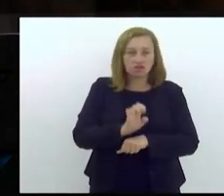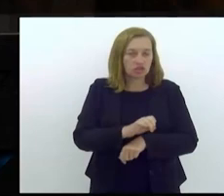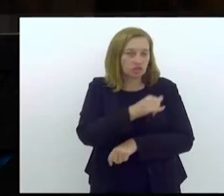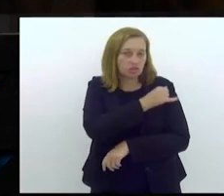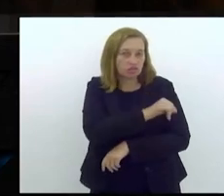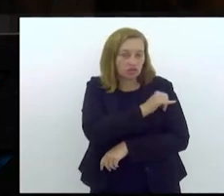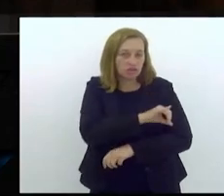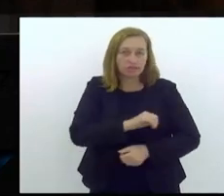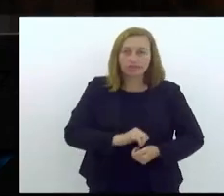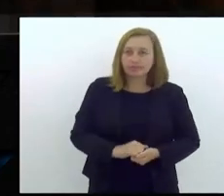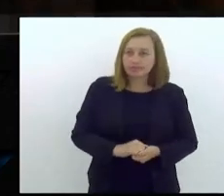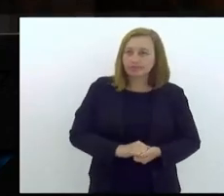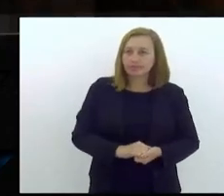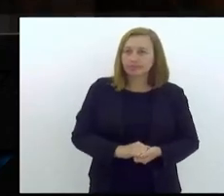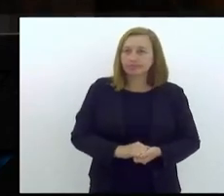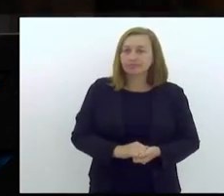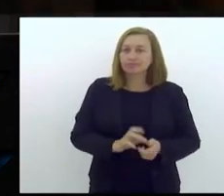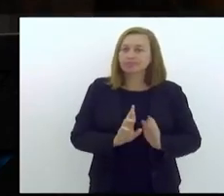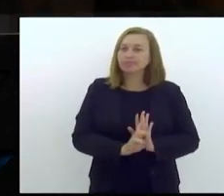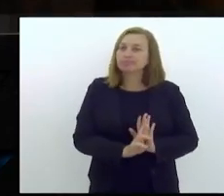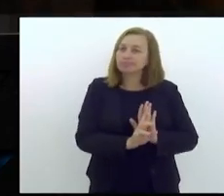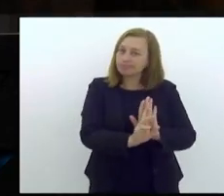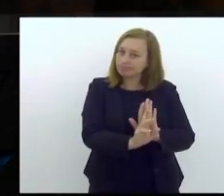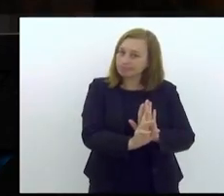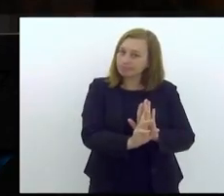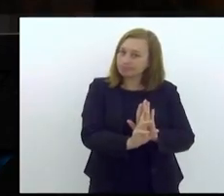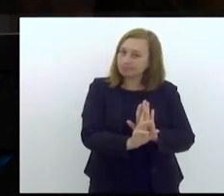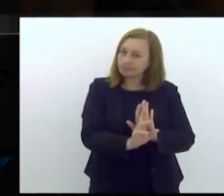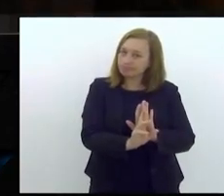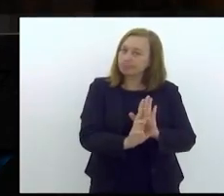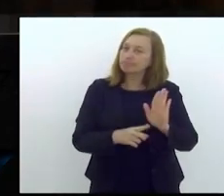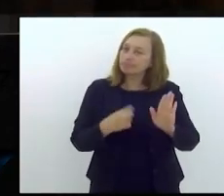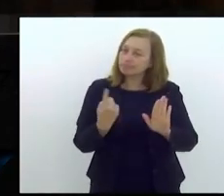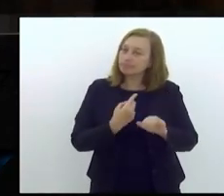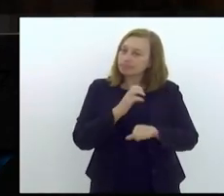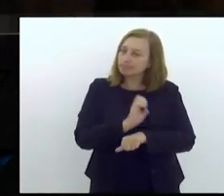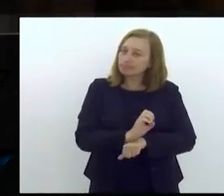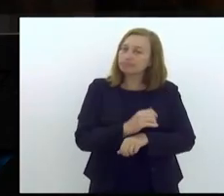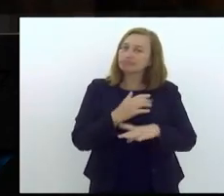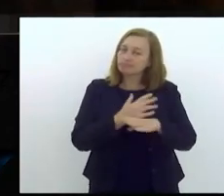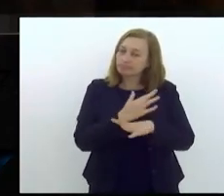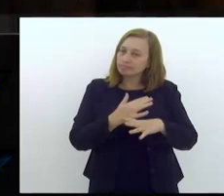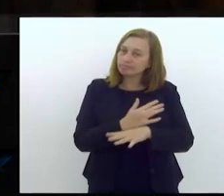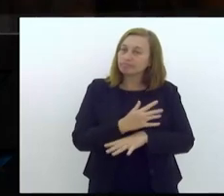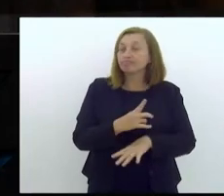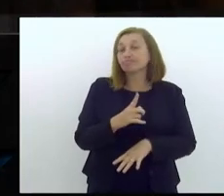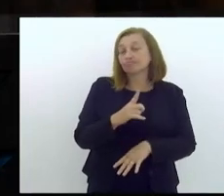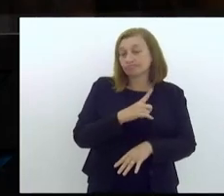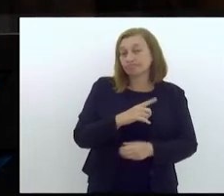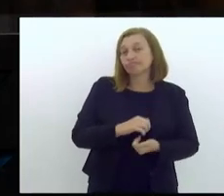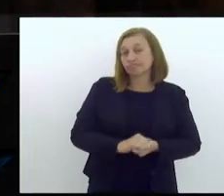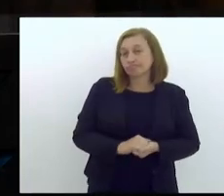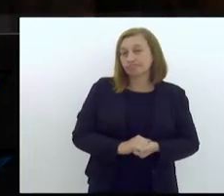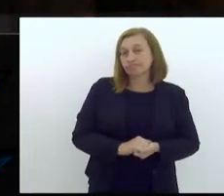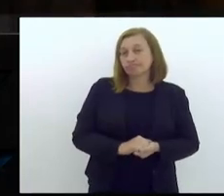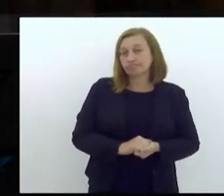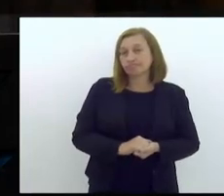do Rio de Janeiro pela representação que o nosso estado é a nossa cidade do Rio de Janeiro